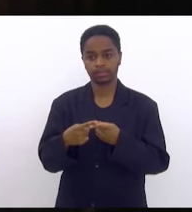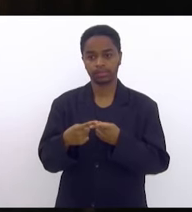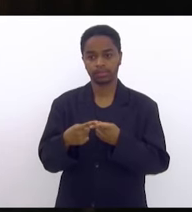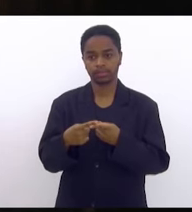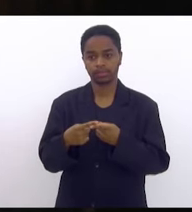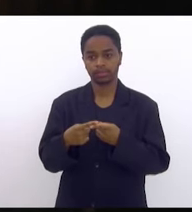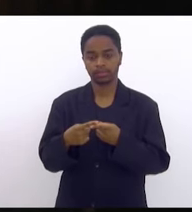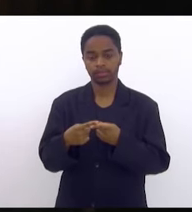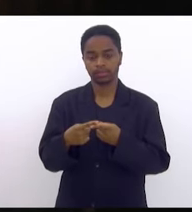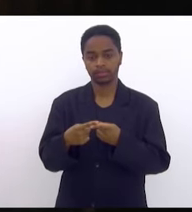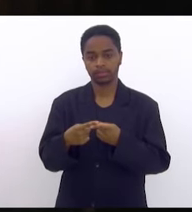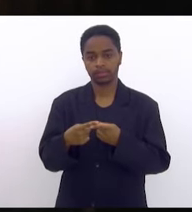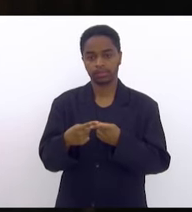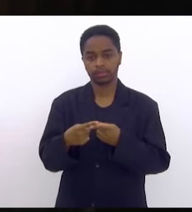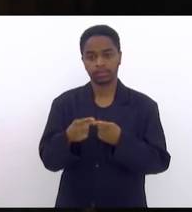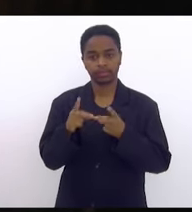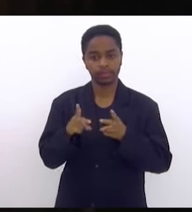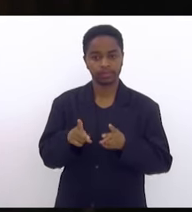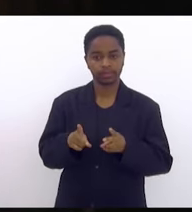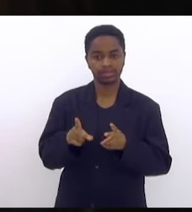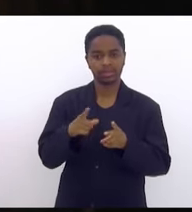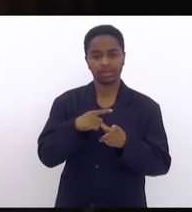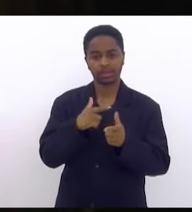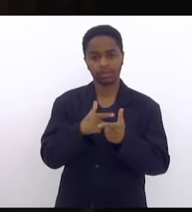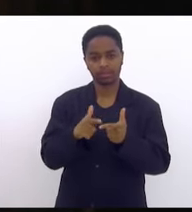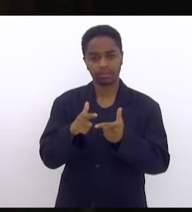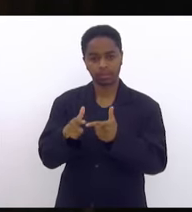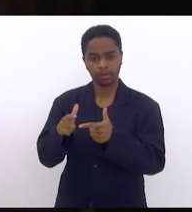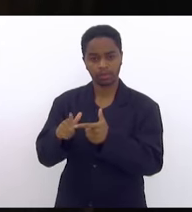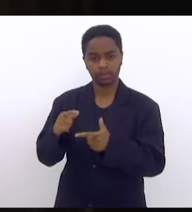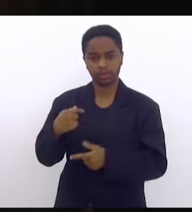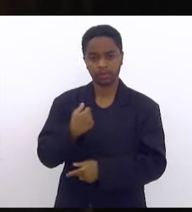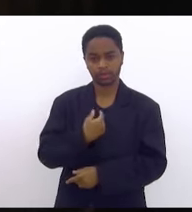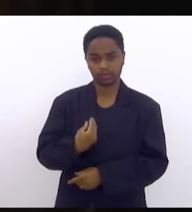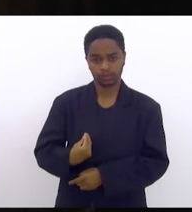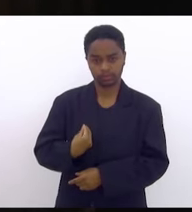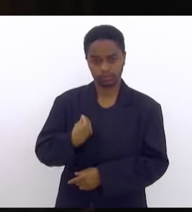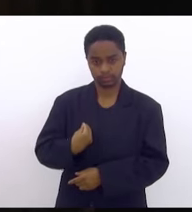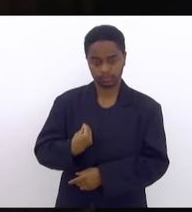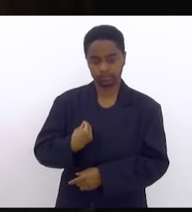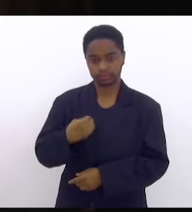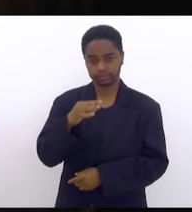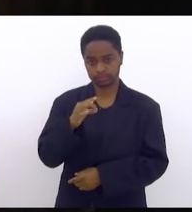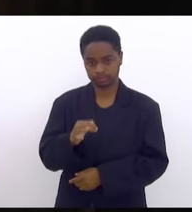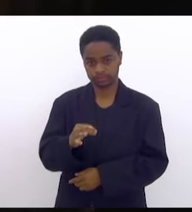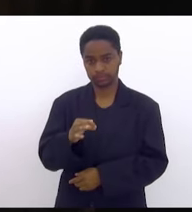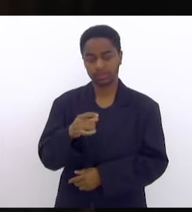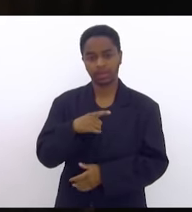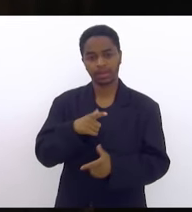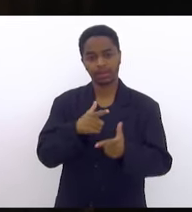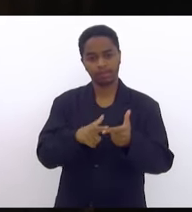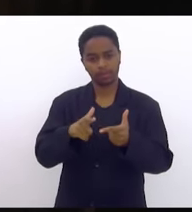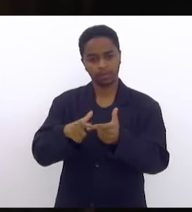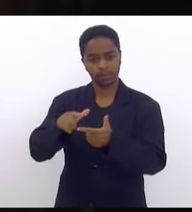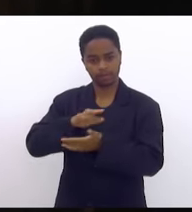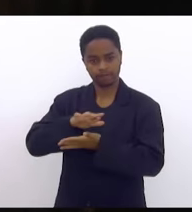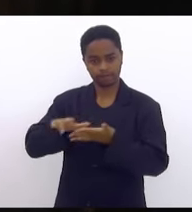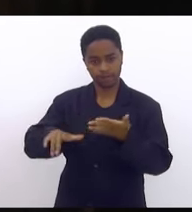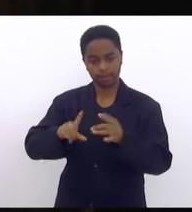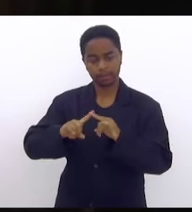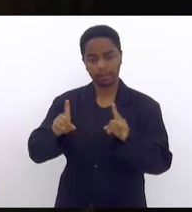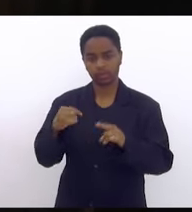com toda essa problemática de vida que a gente leva, né? Todos os problemas que todos nós